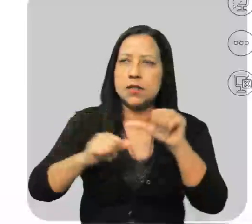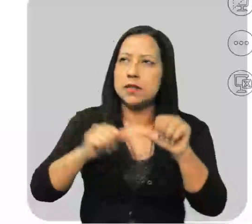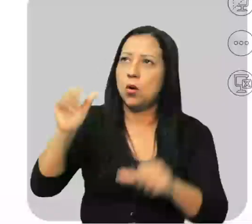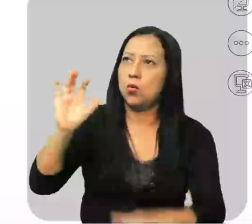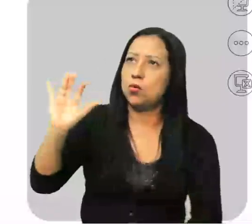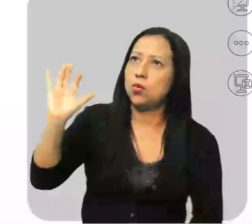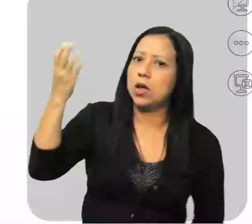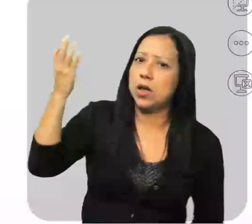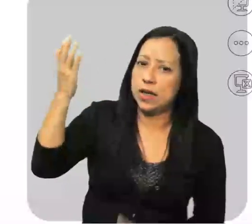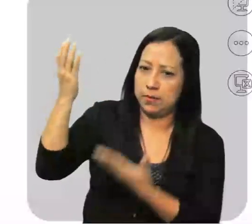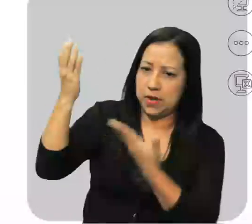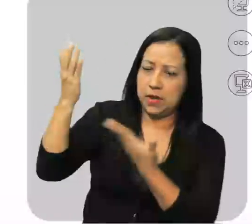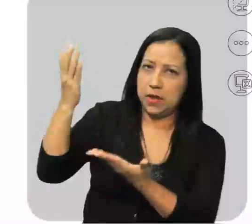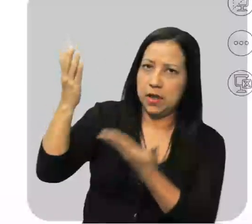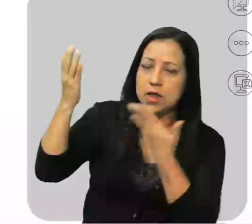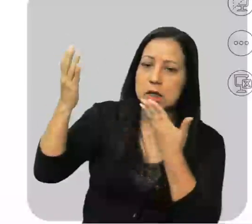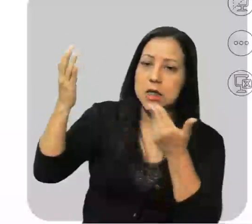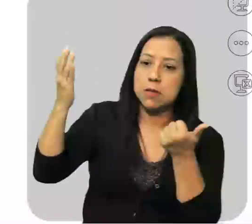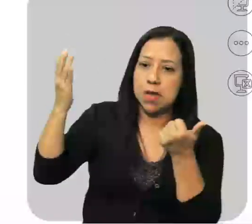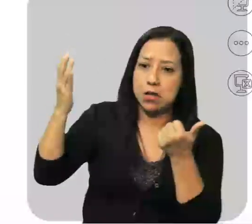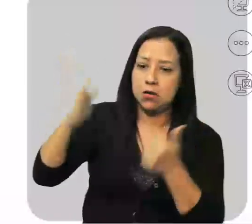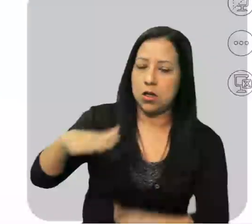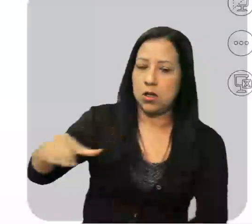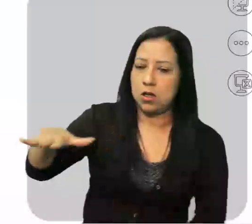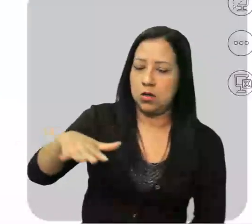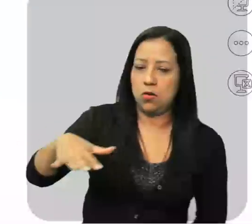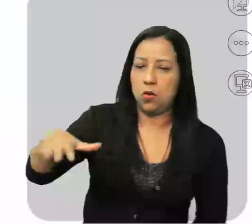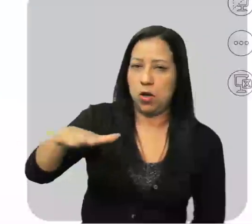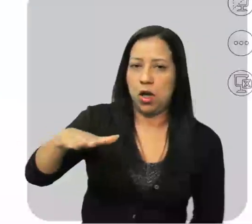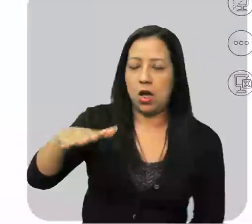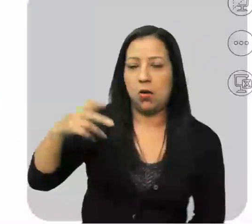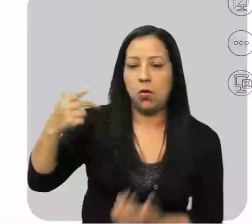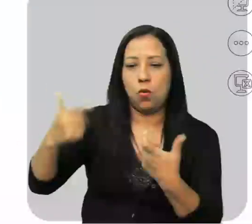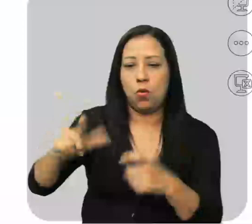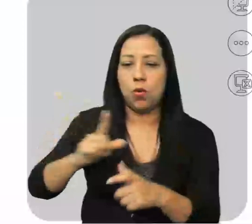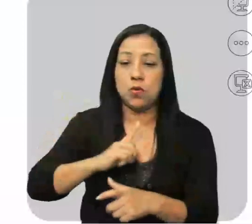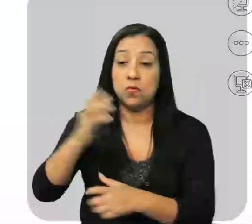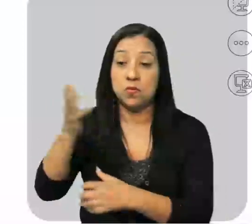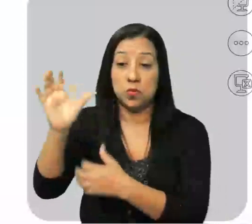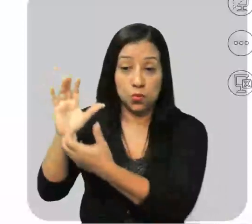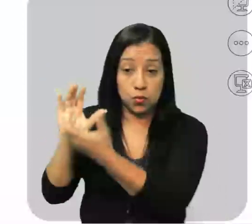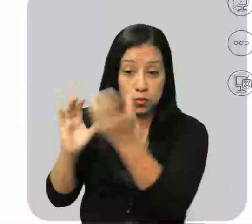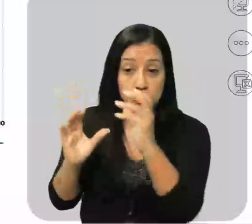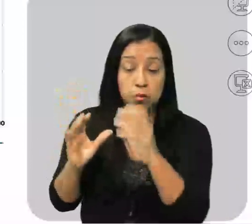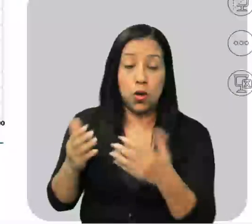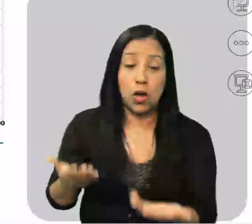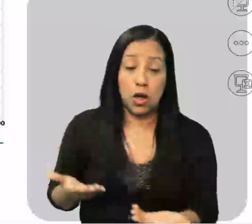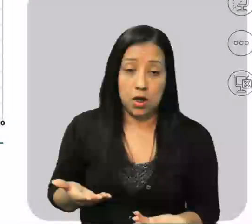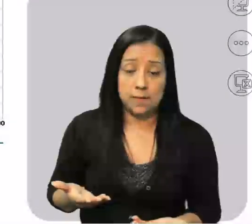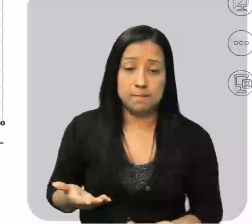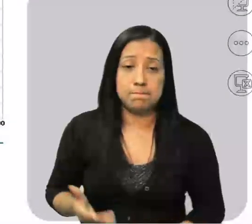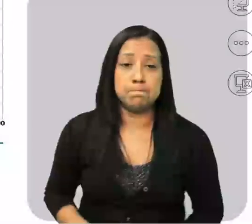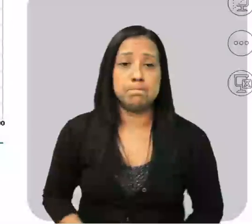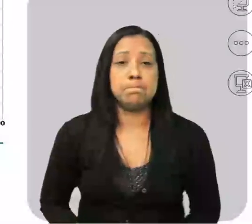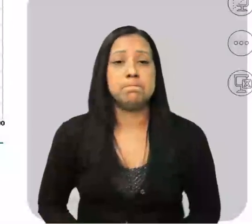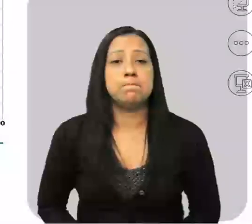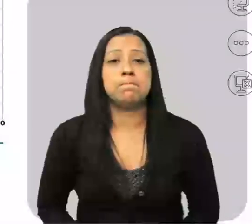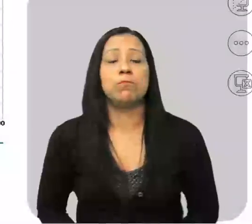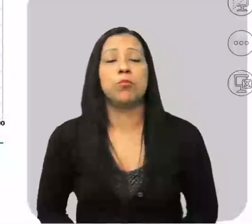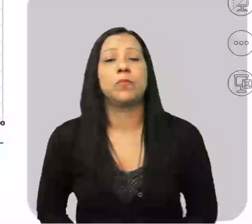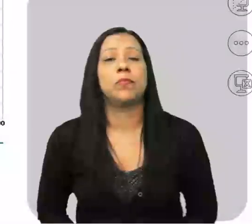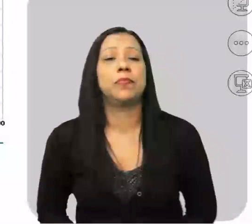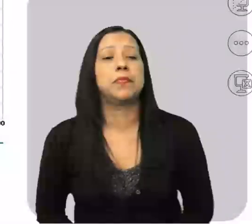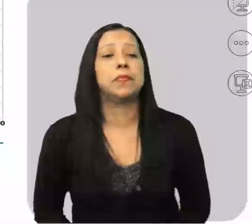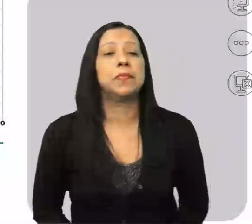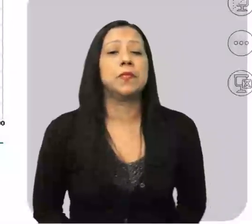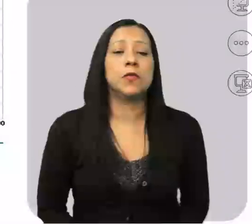climática que eleva a temperatura local, diferenciando-a das condições climáticas próprias da região.